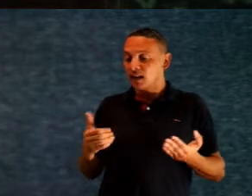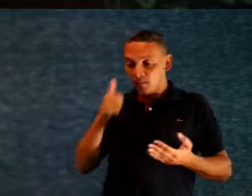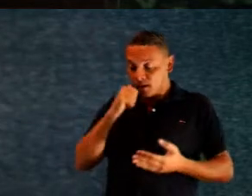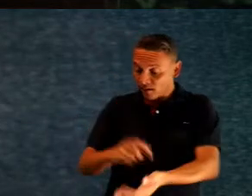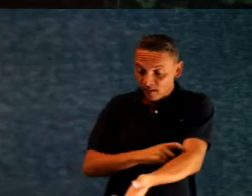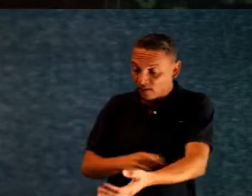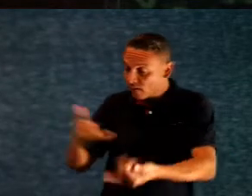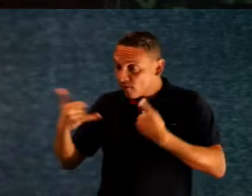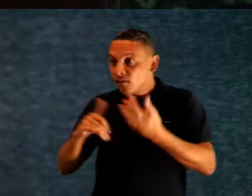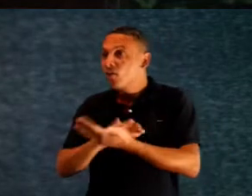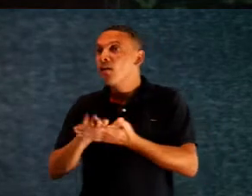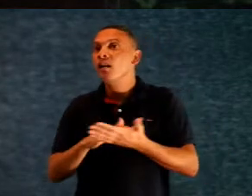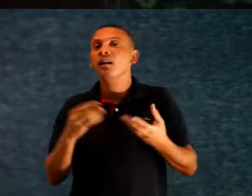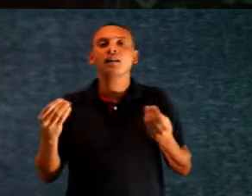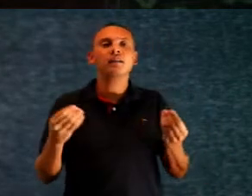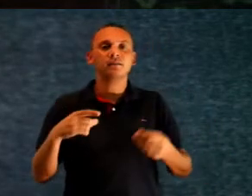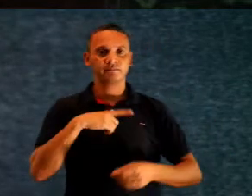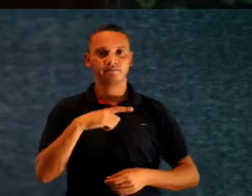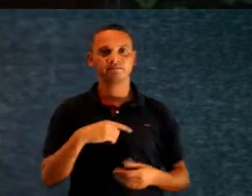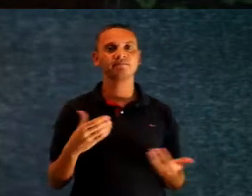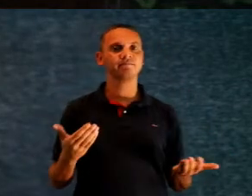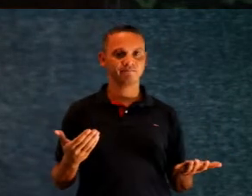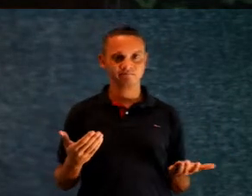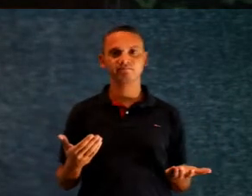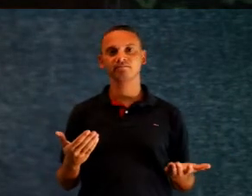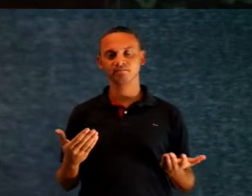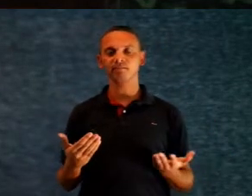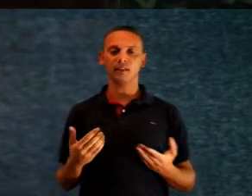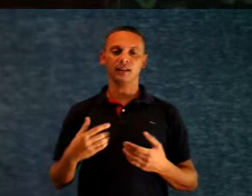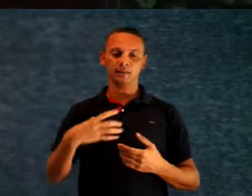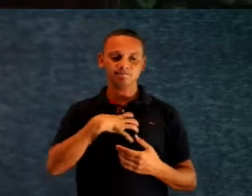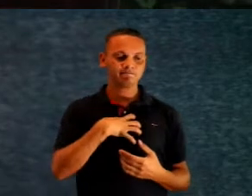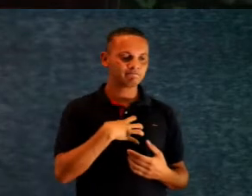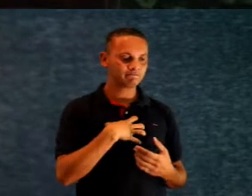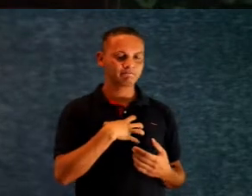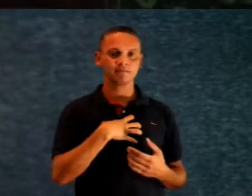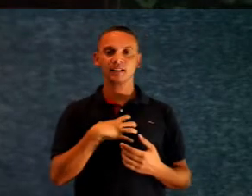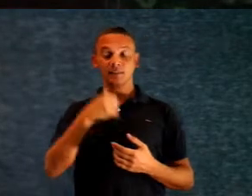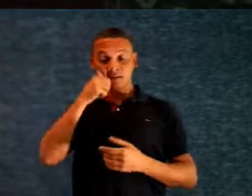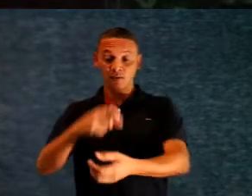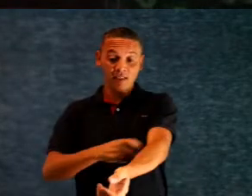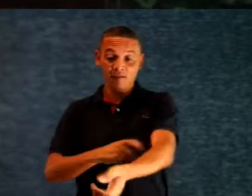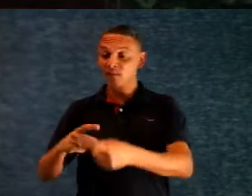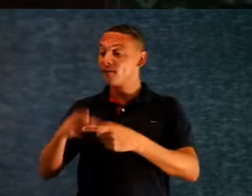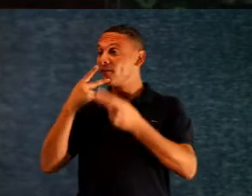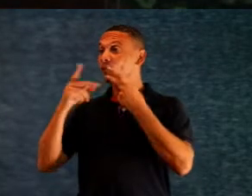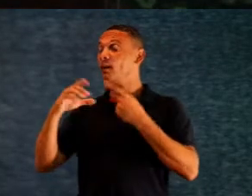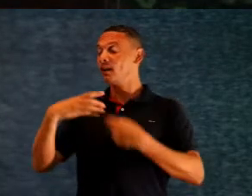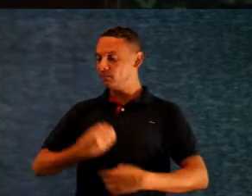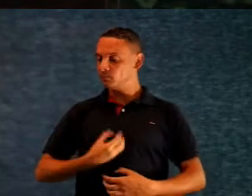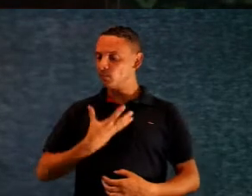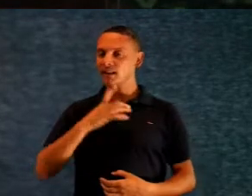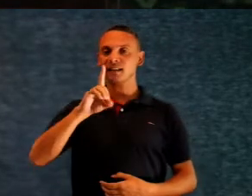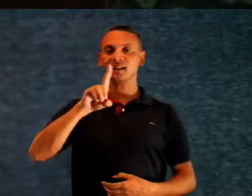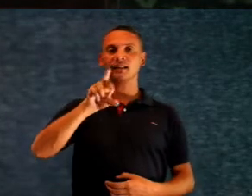né, honrosa de neto, né, do grande poeta, do sentimento do mundo, de A Rosa do Povo, etc.